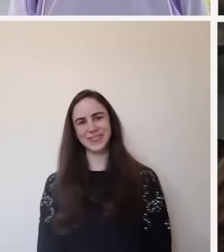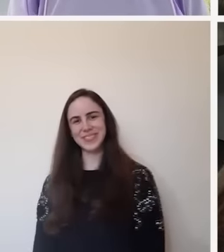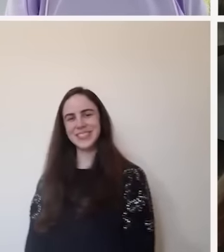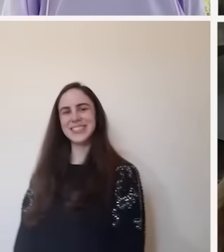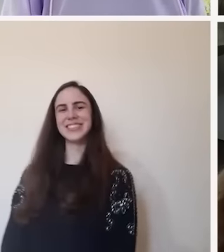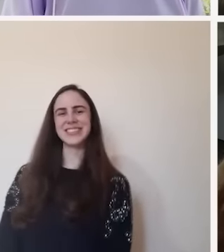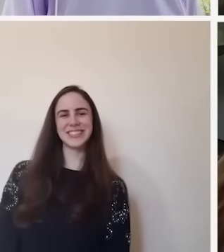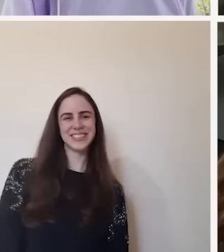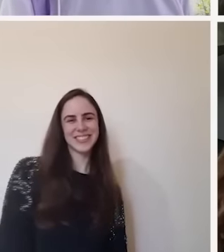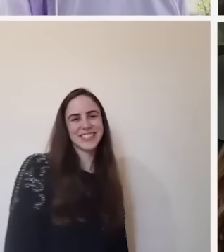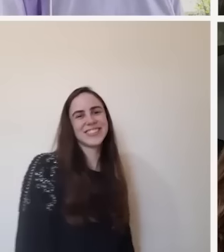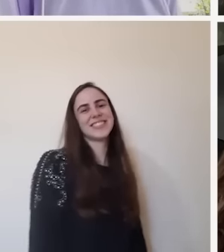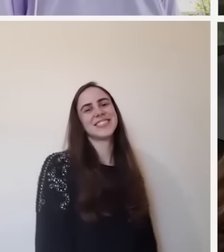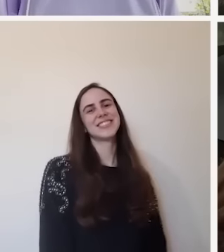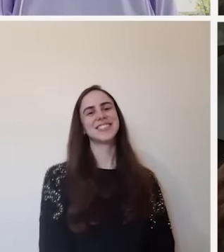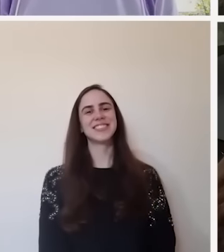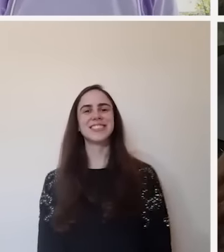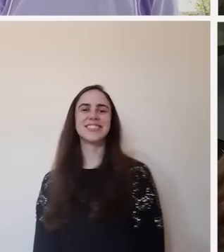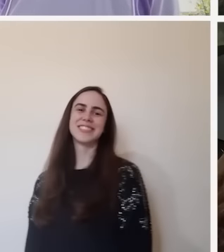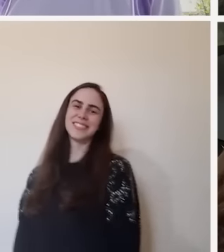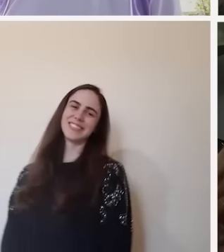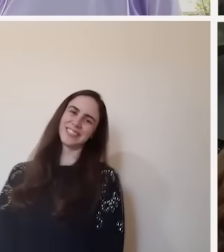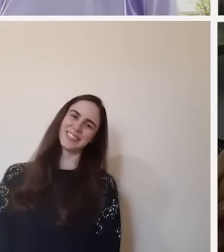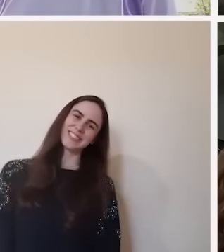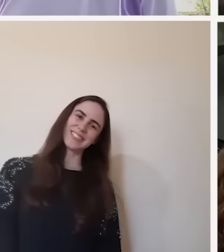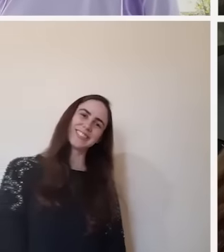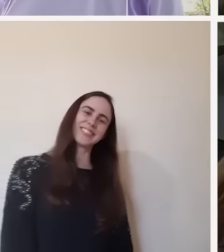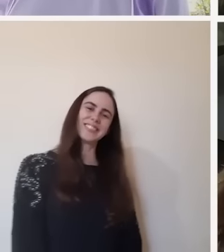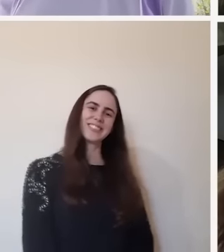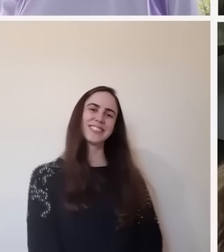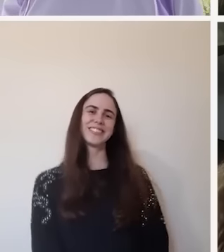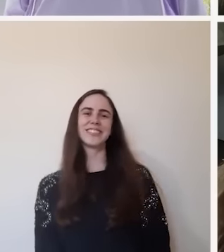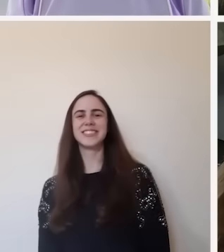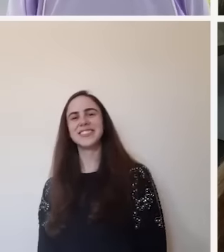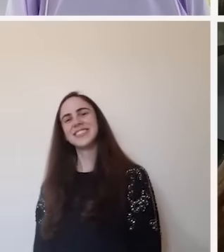mim a começar em mim